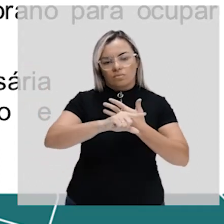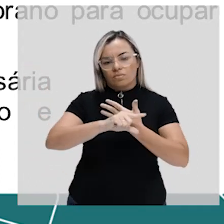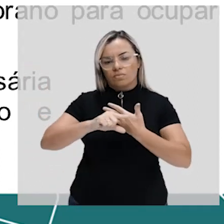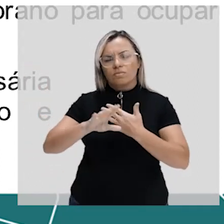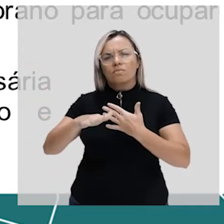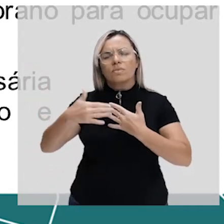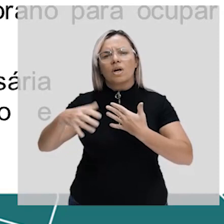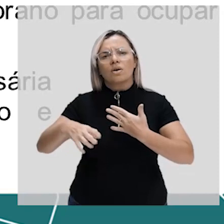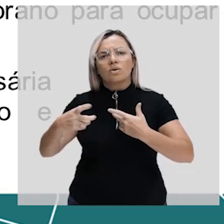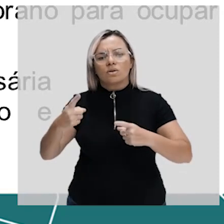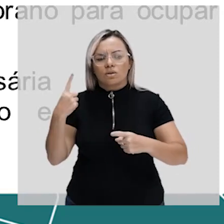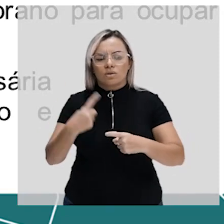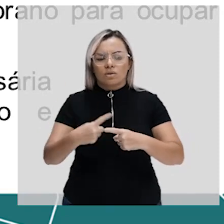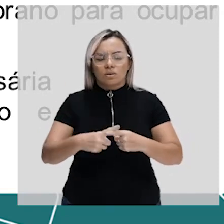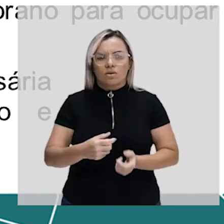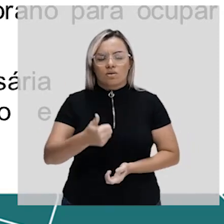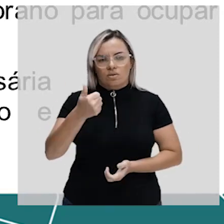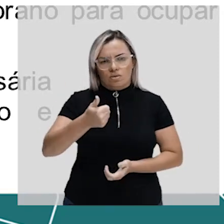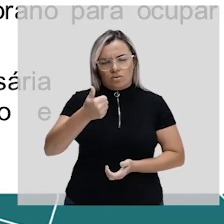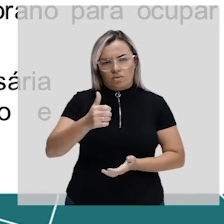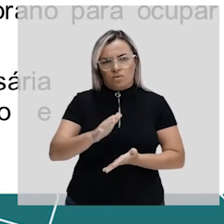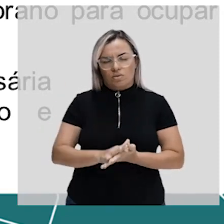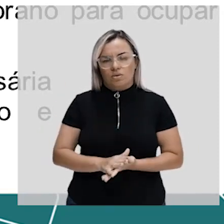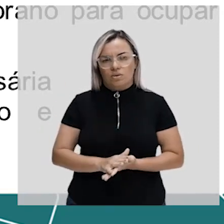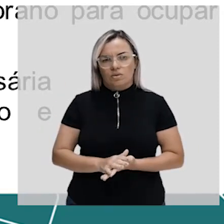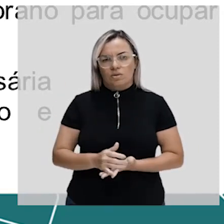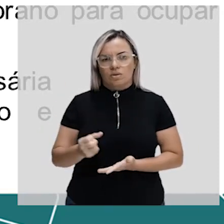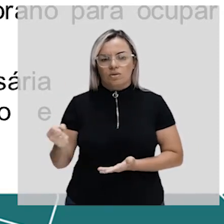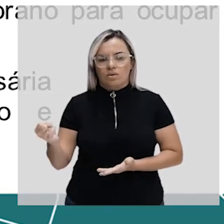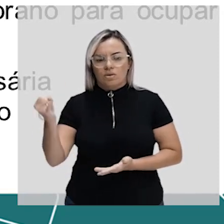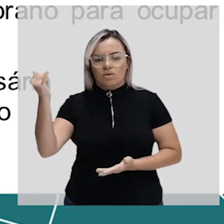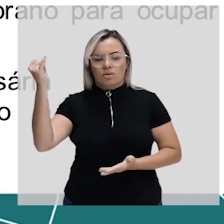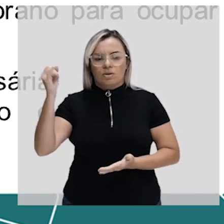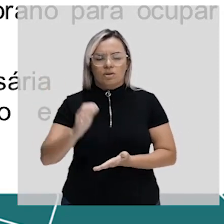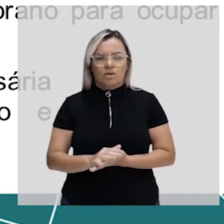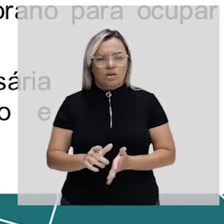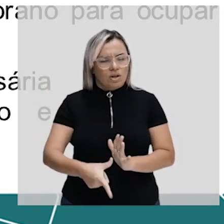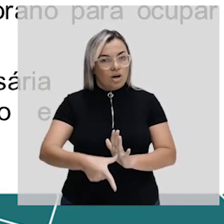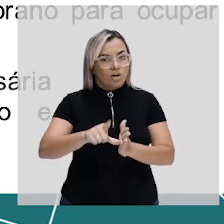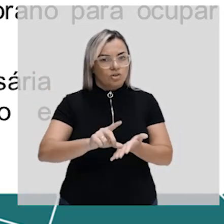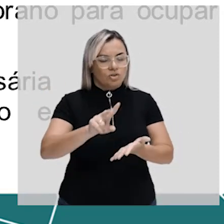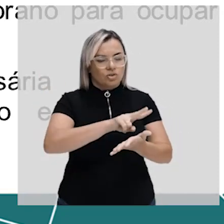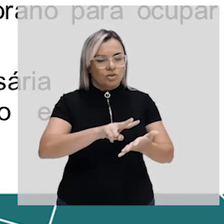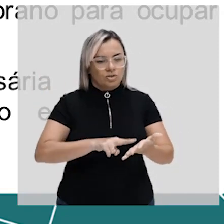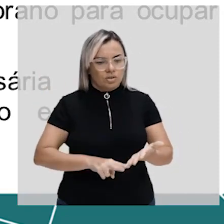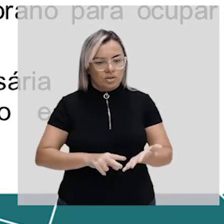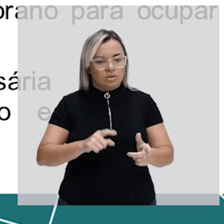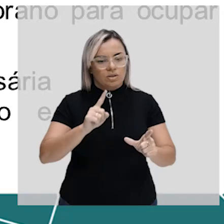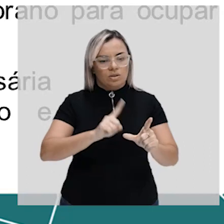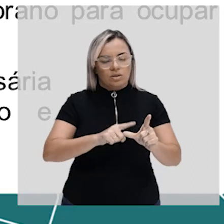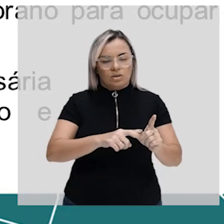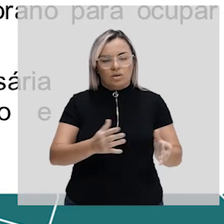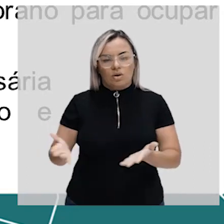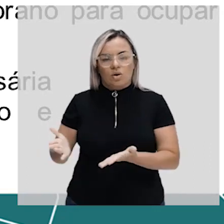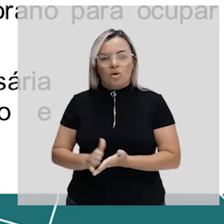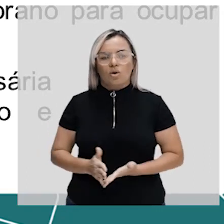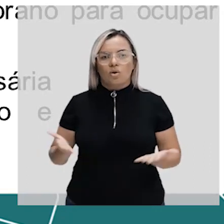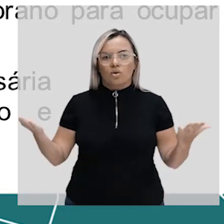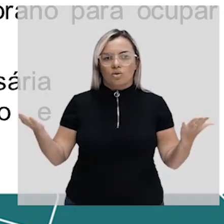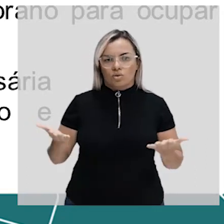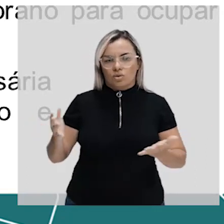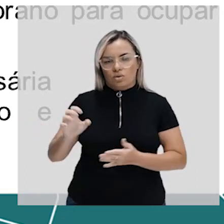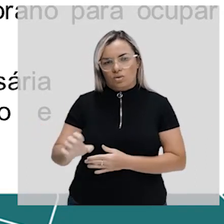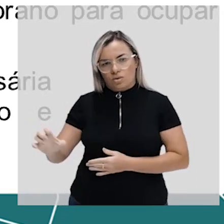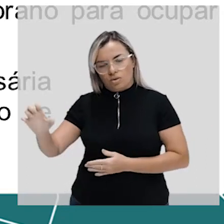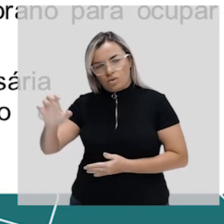quê? Gente, primeira coisa importante, antes de ler aqui as alternativas, eu quero te lembrar que a nossa regionalização atual, nossa